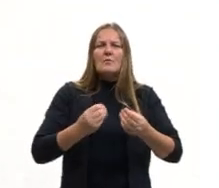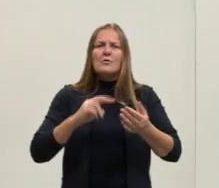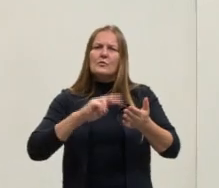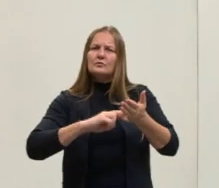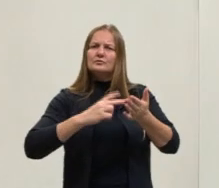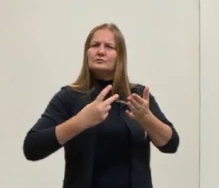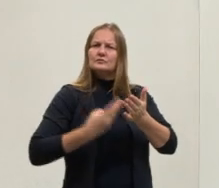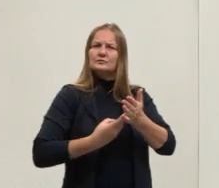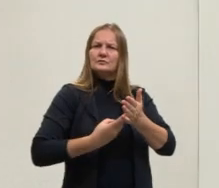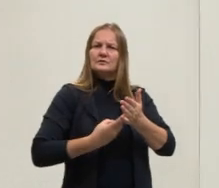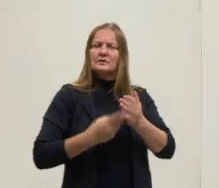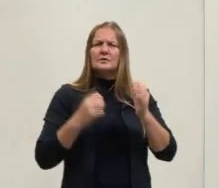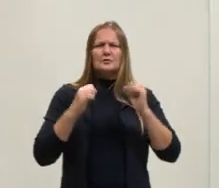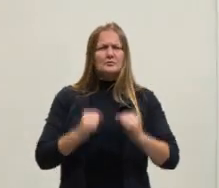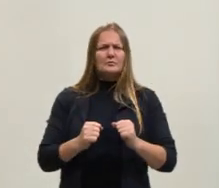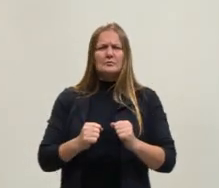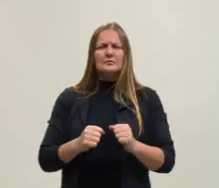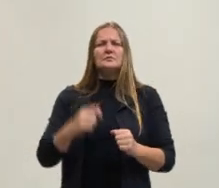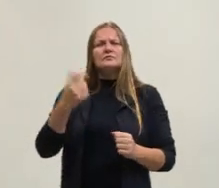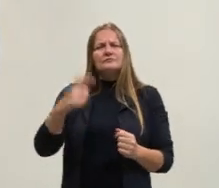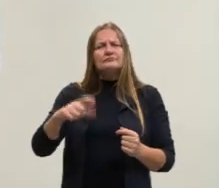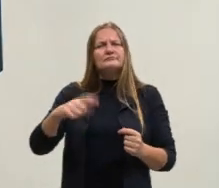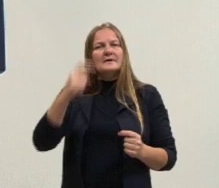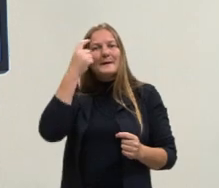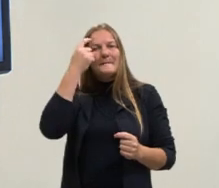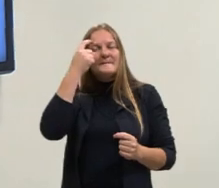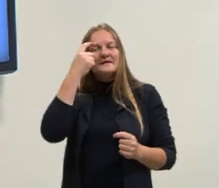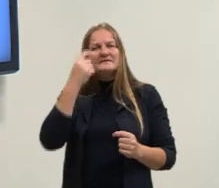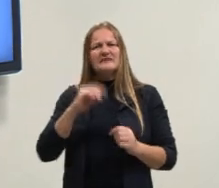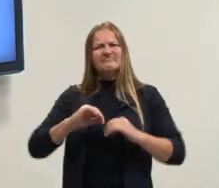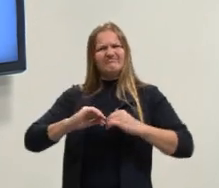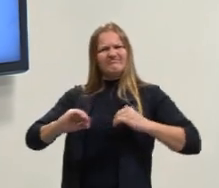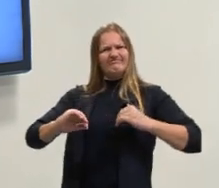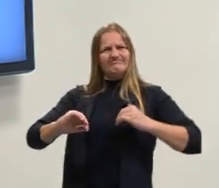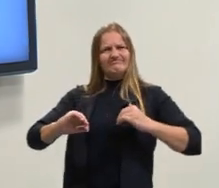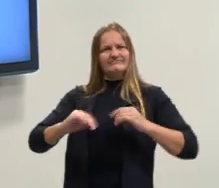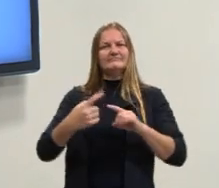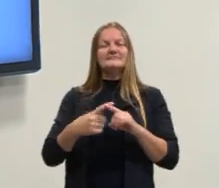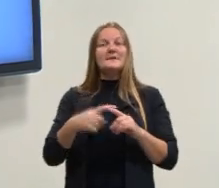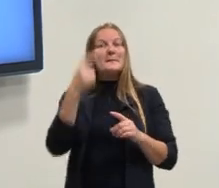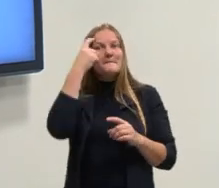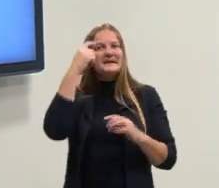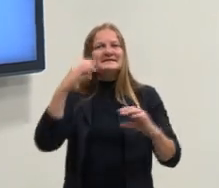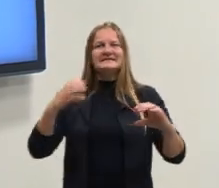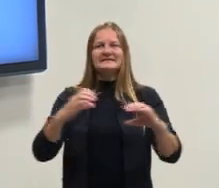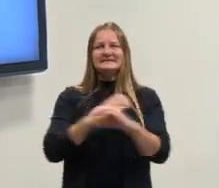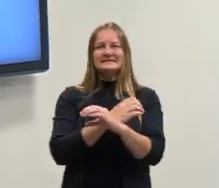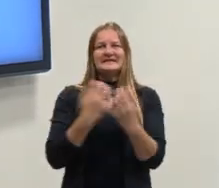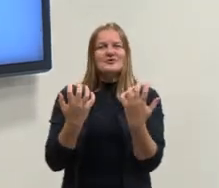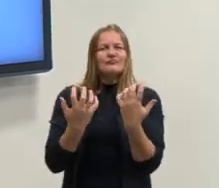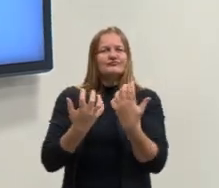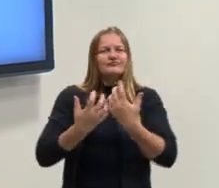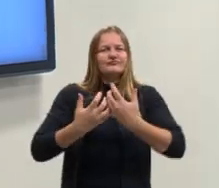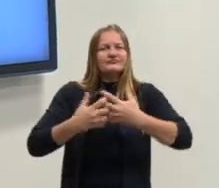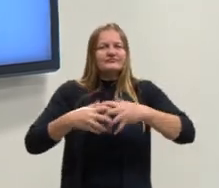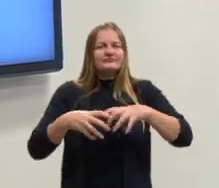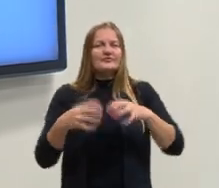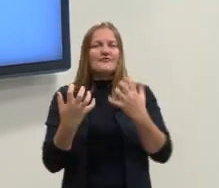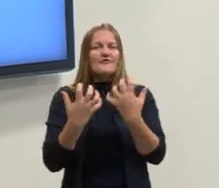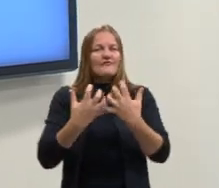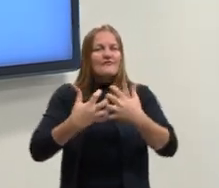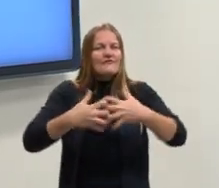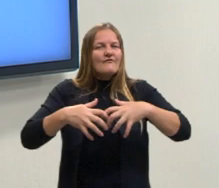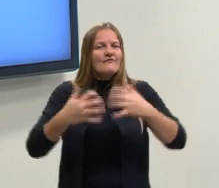eu não posso mais uma vez pensar um isolado eu penso na totalidade e nessas partes